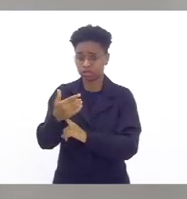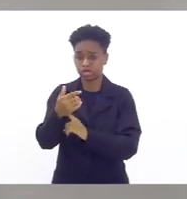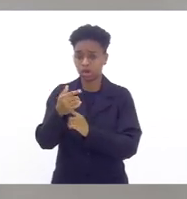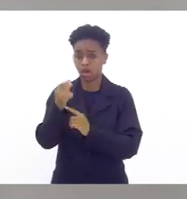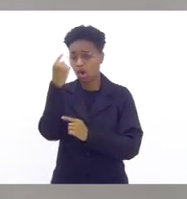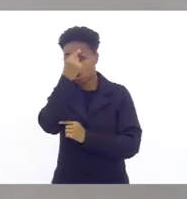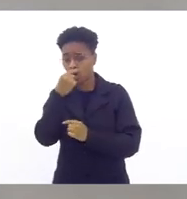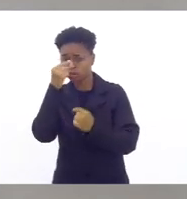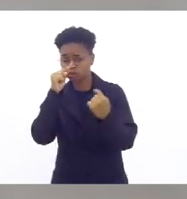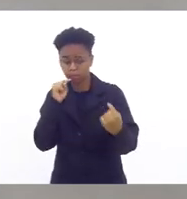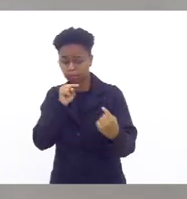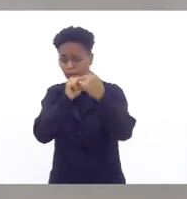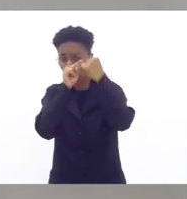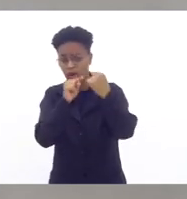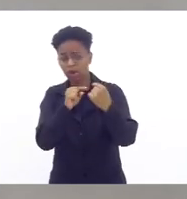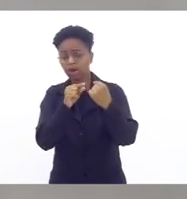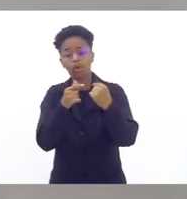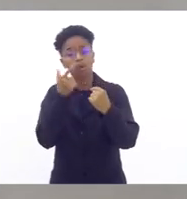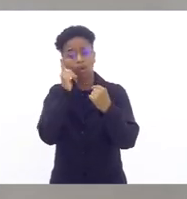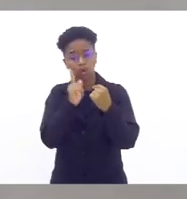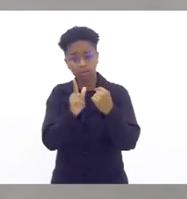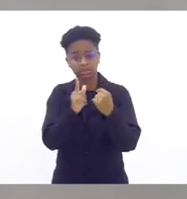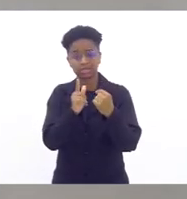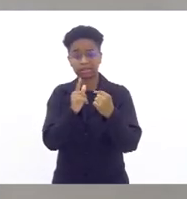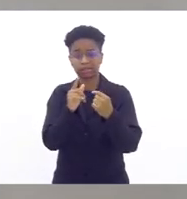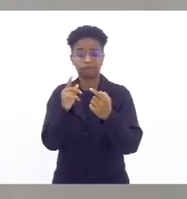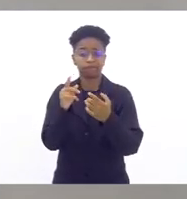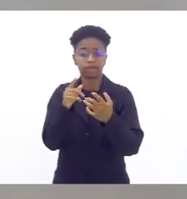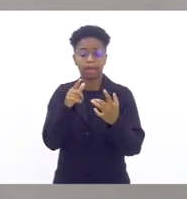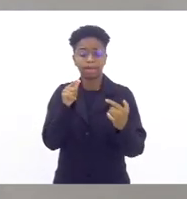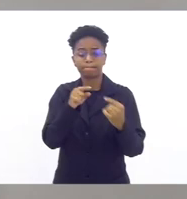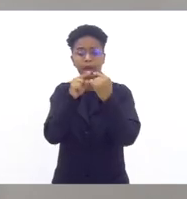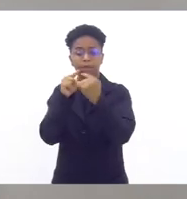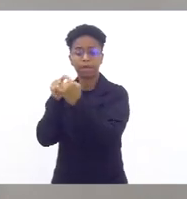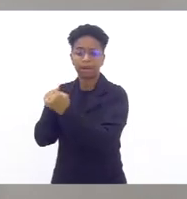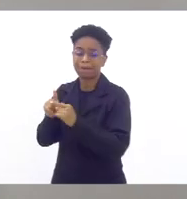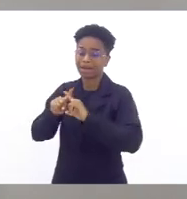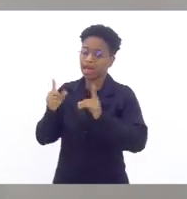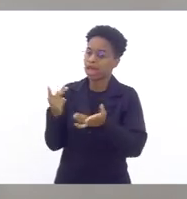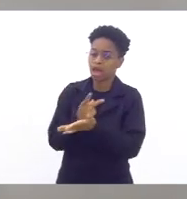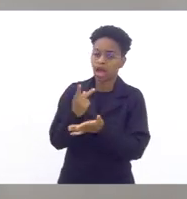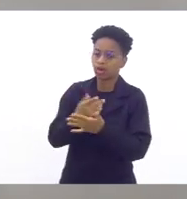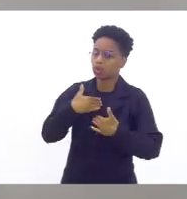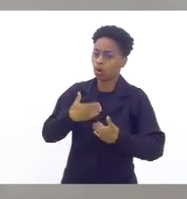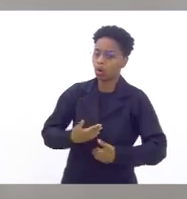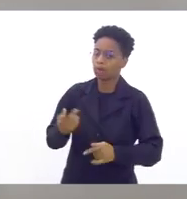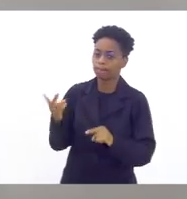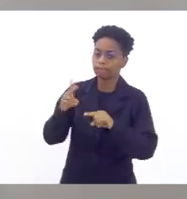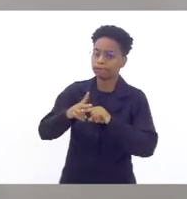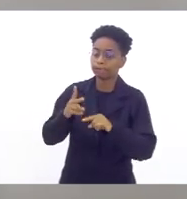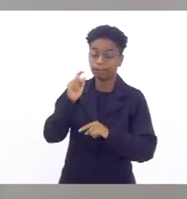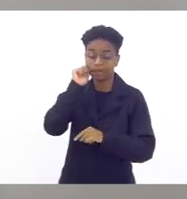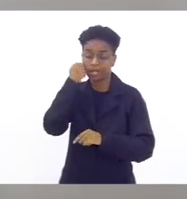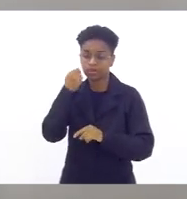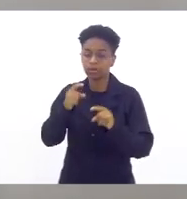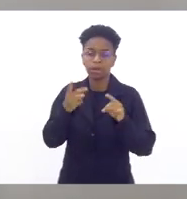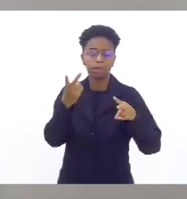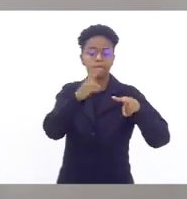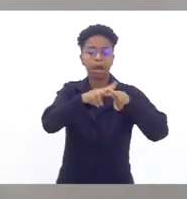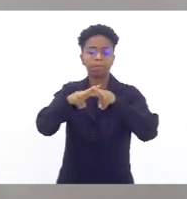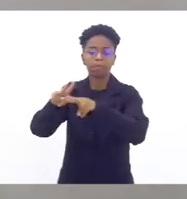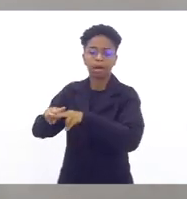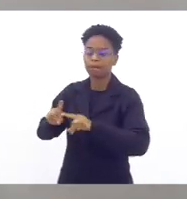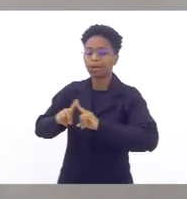que basicamente reconhece erroneamente corpos pretos encarcerando sem nenhuma